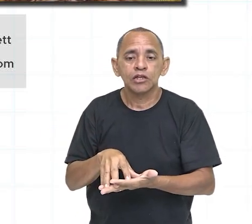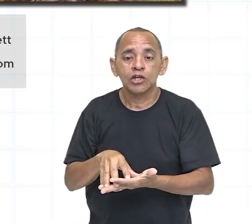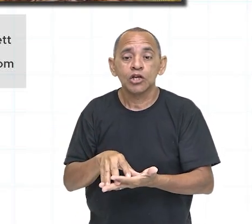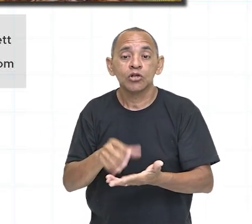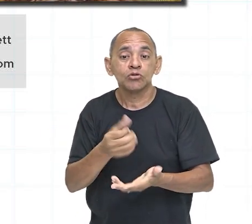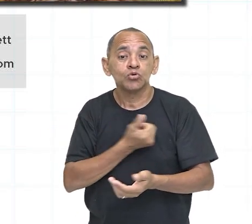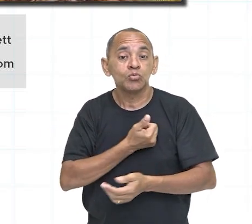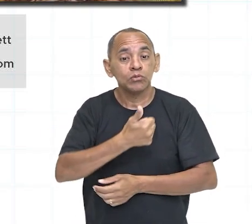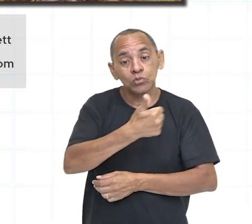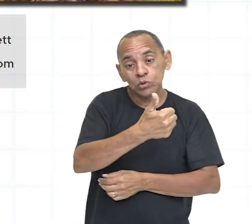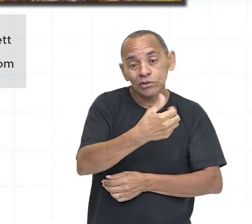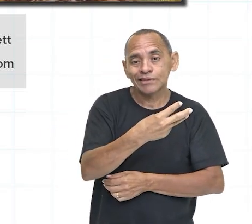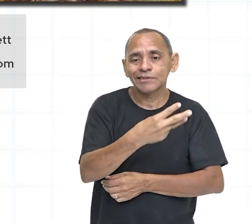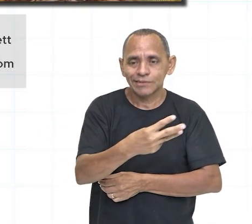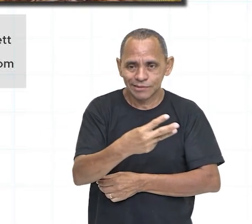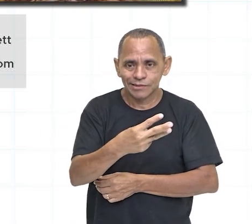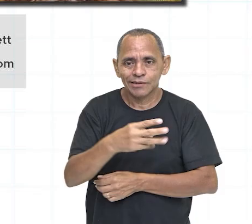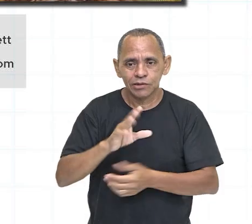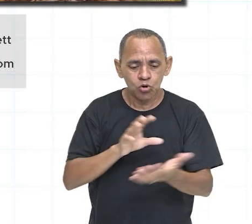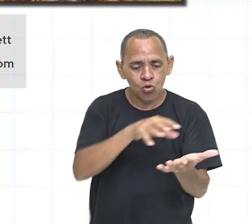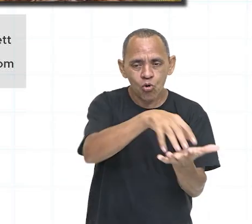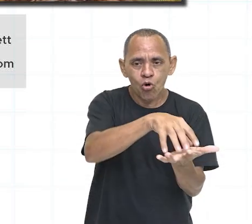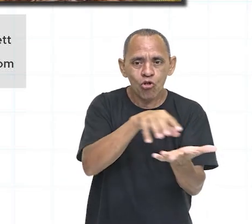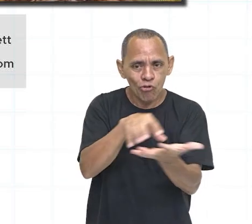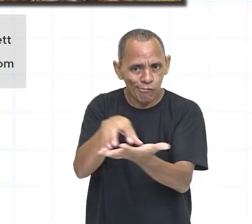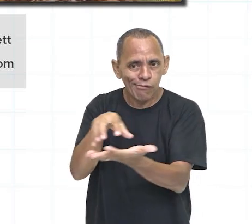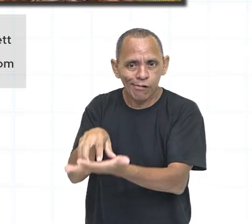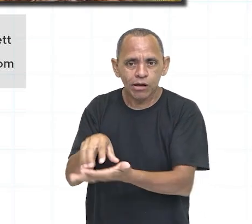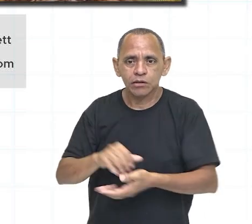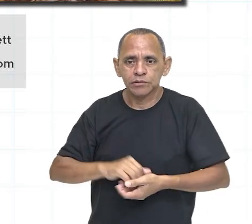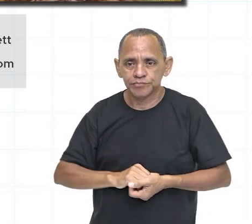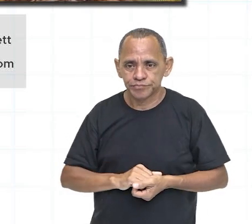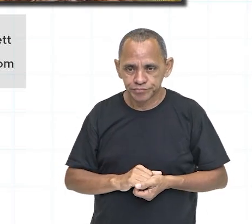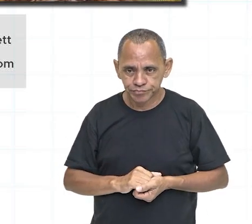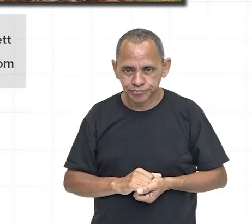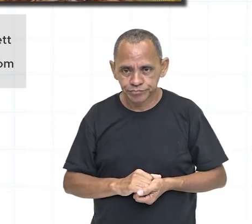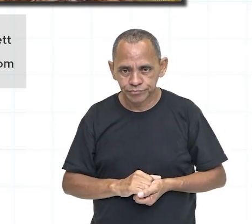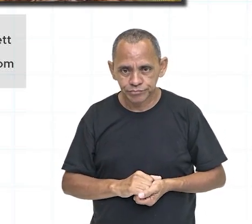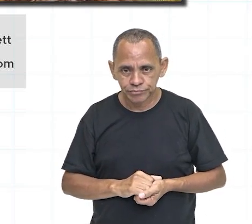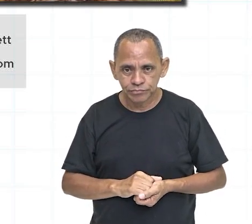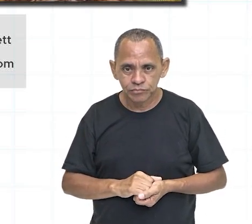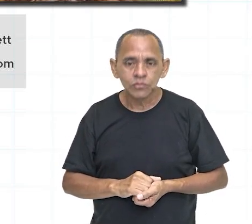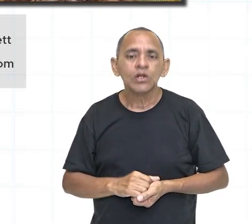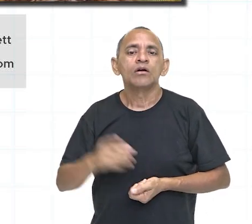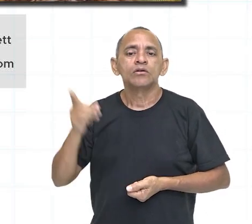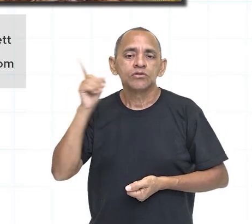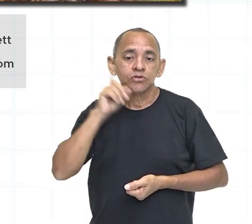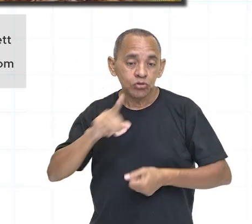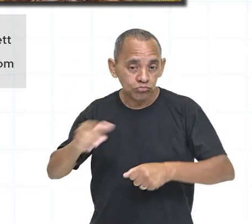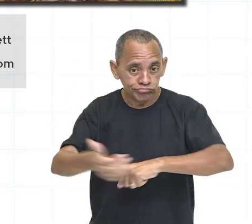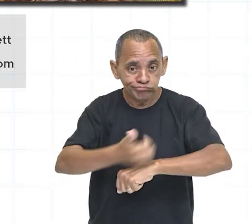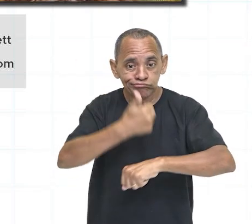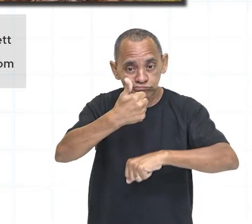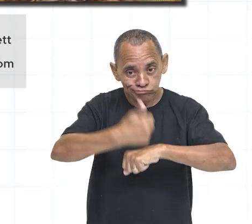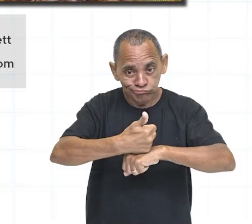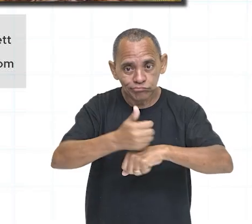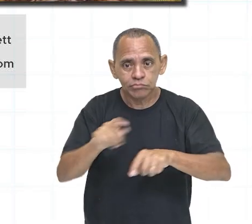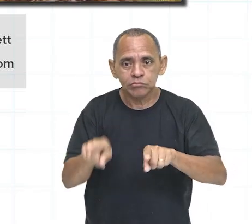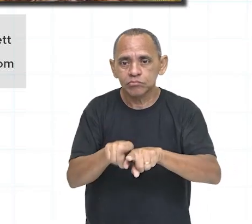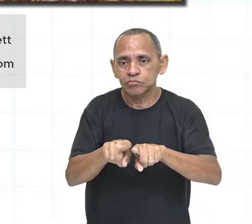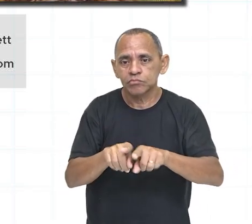não é? Então, a partir daí, os Estados Unidos, né, foram colonizados e